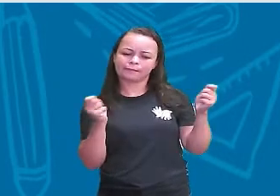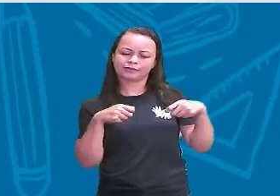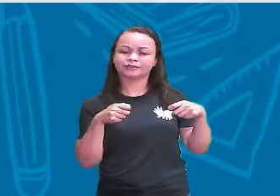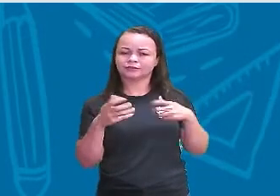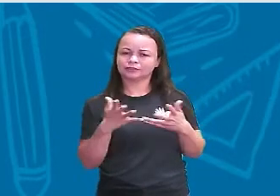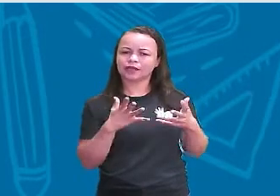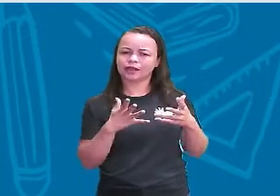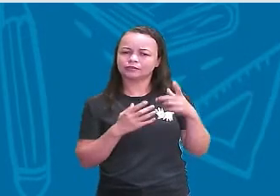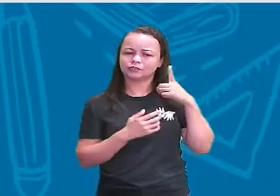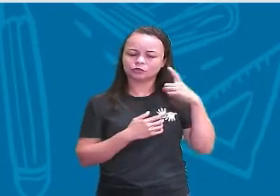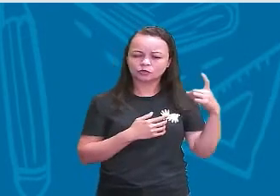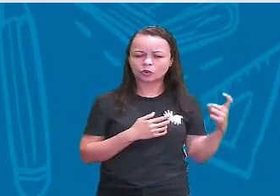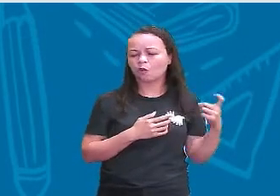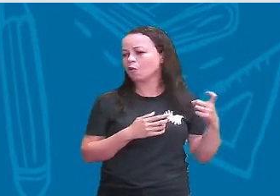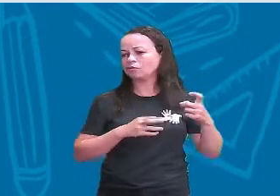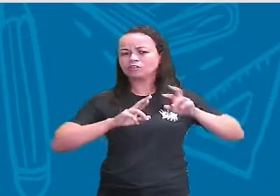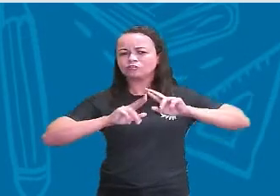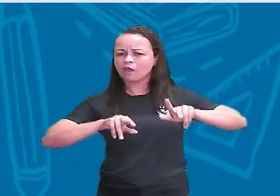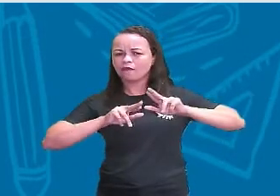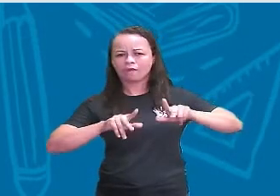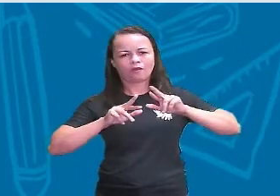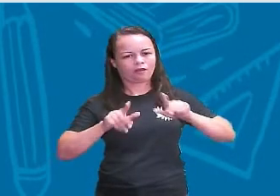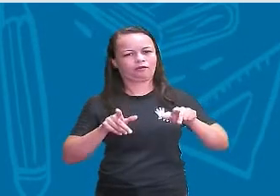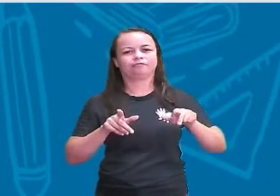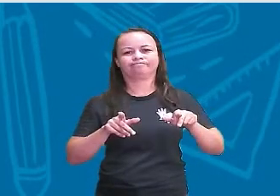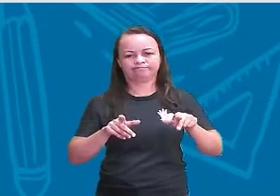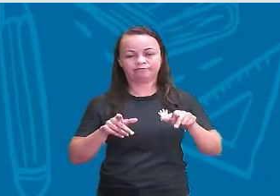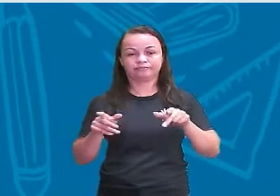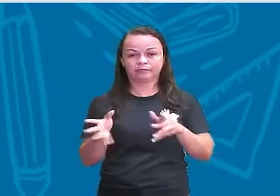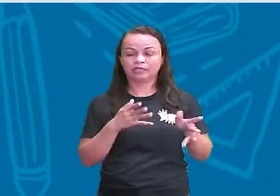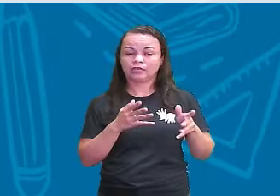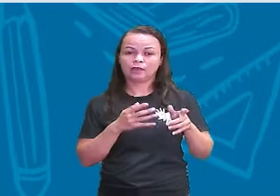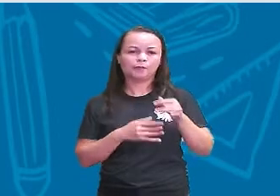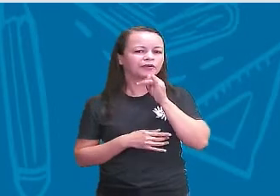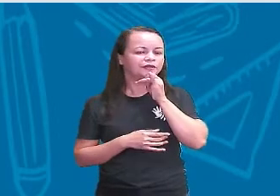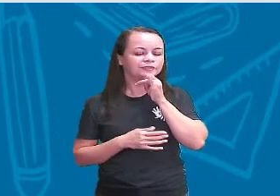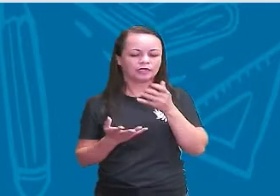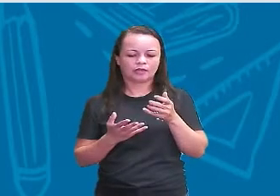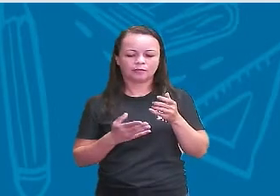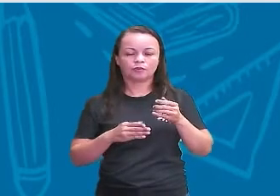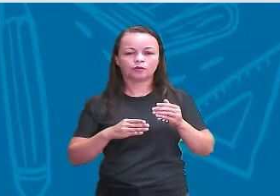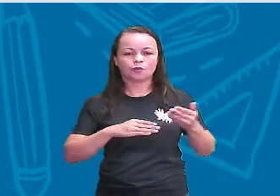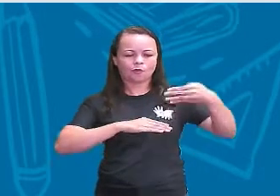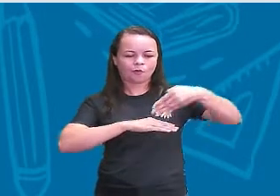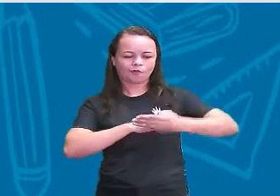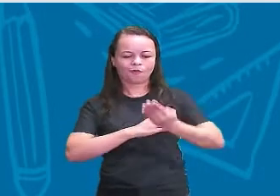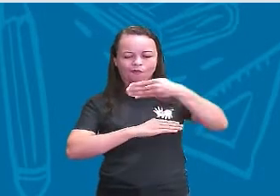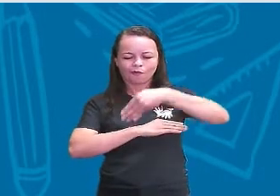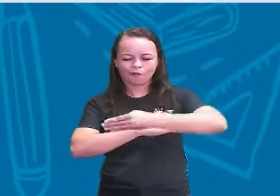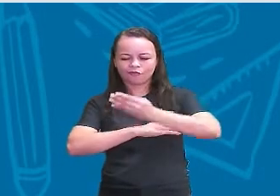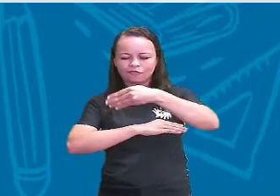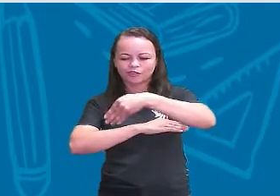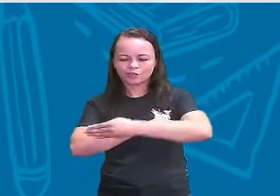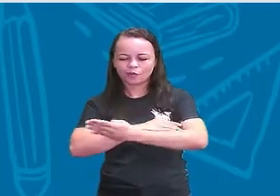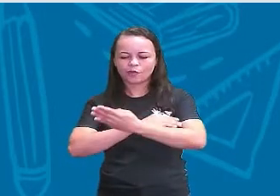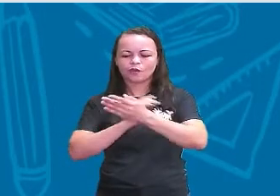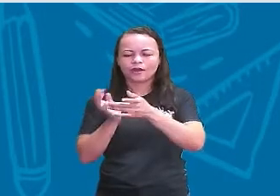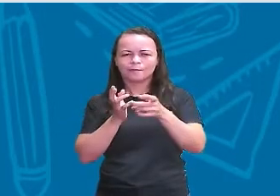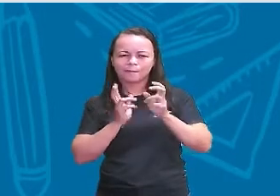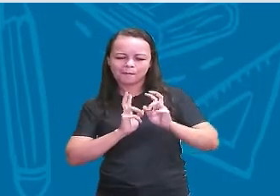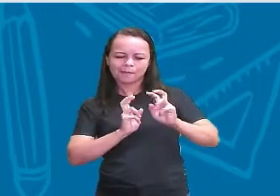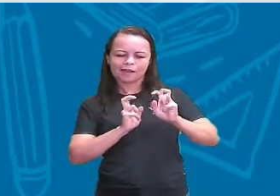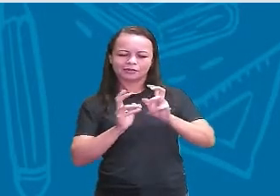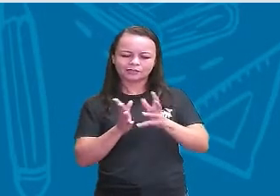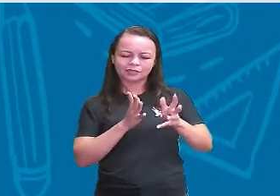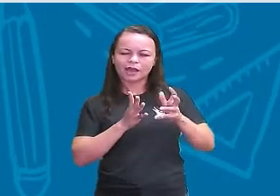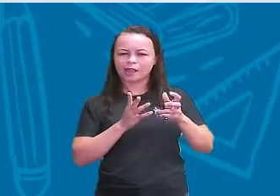escutar sons de formas diferentes, tá certo? Por exemplo, o golfinho, ele consegue escutar, perceber sons